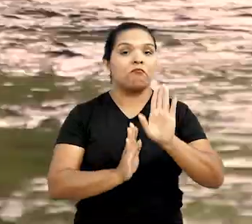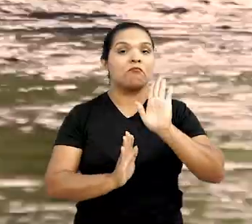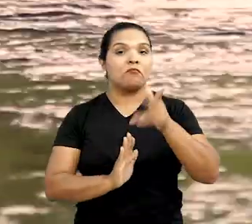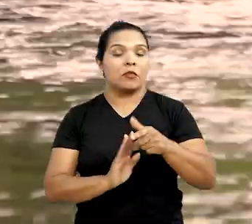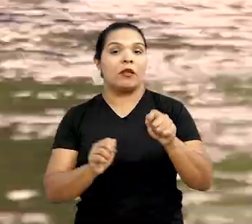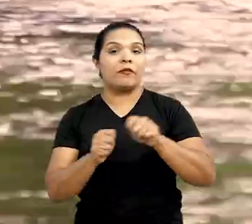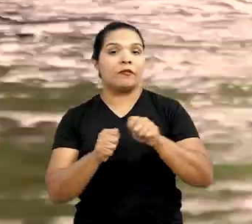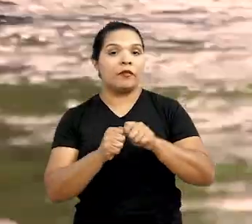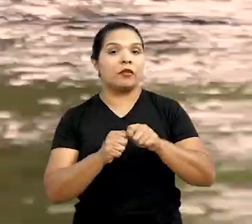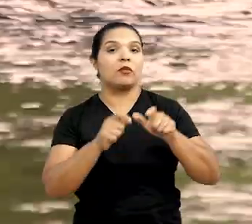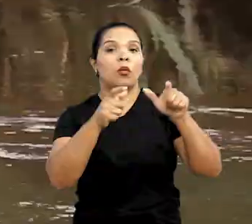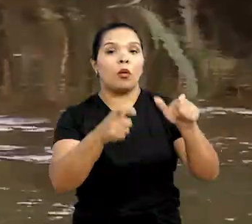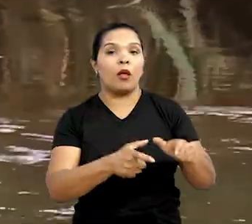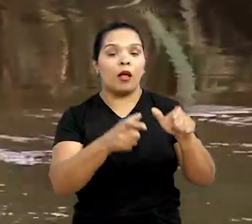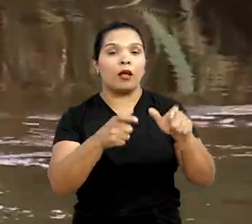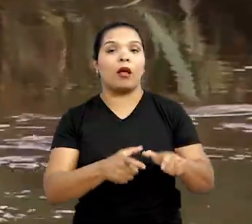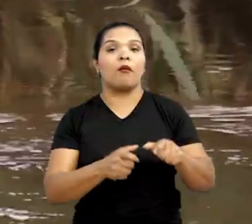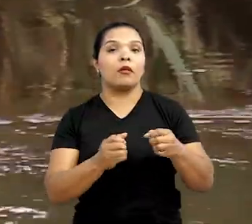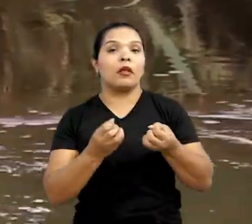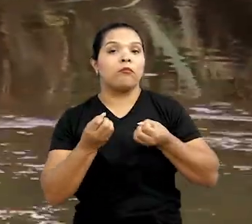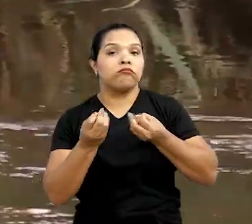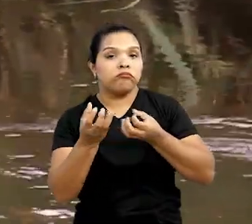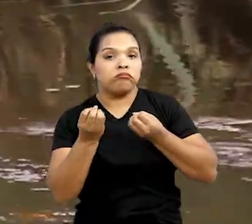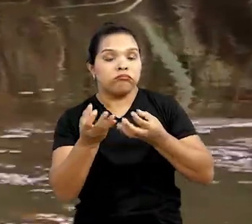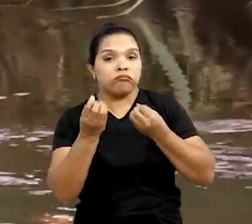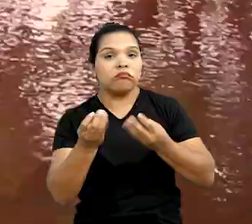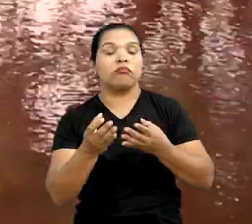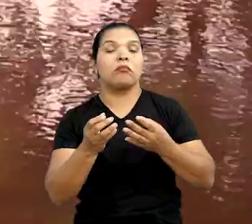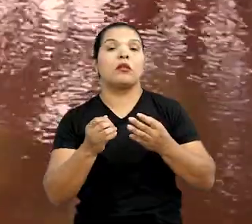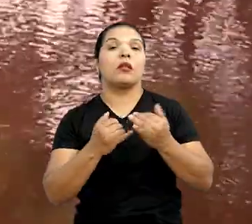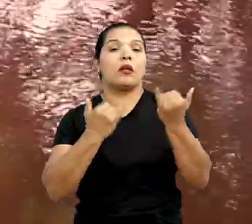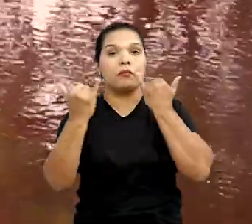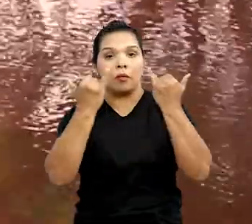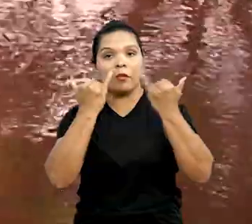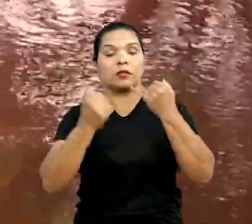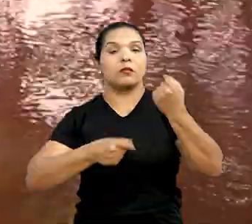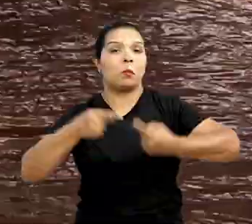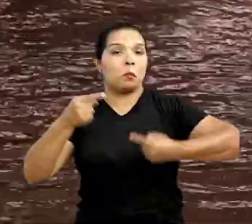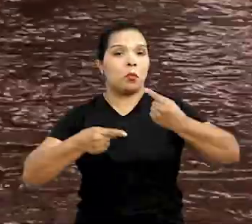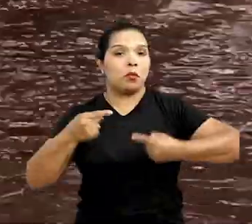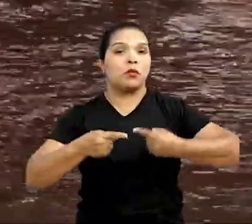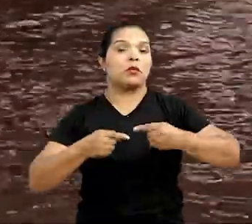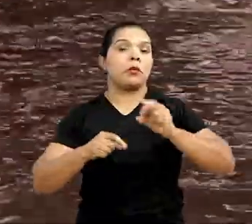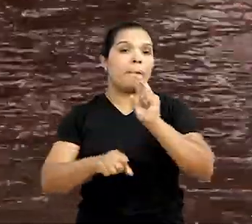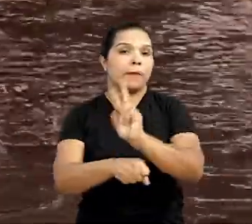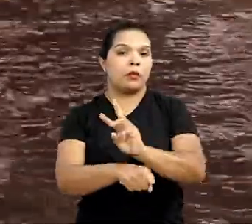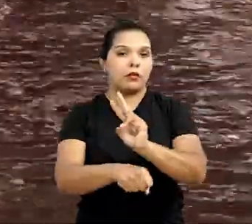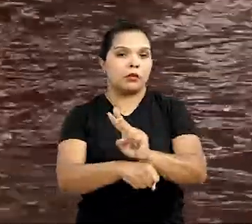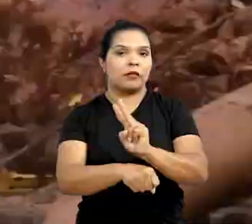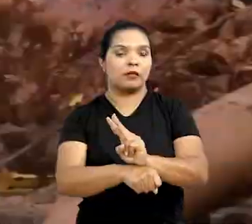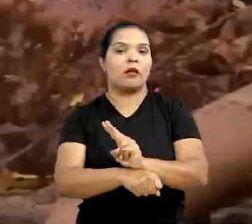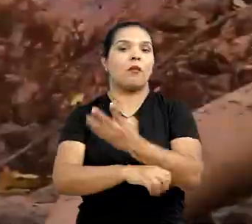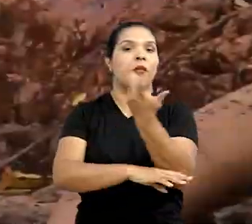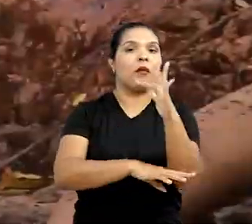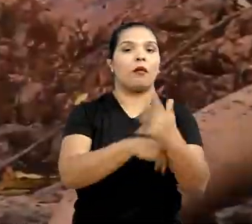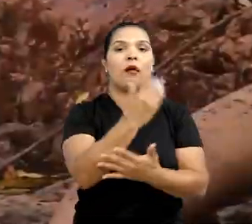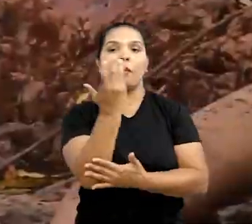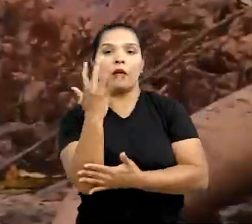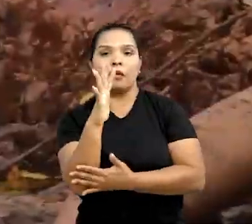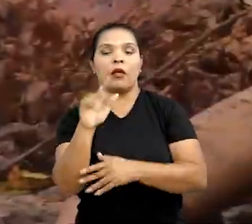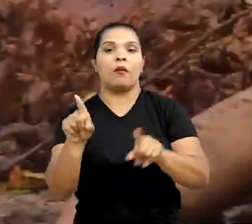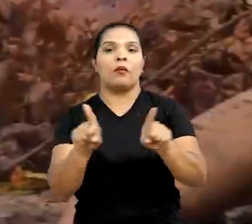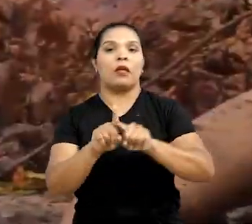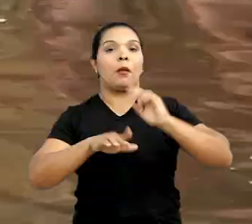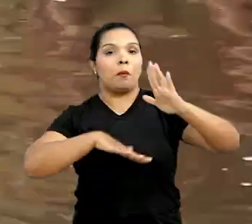já realizado nesta bacia, vai oferecer informações que poderão subsidiar políticas de preservação ambiental e de